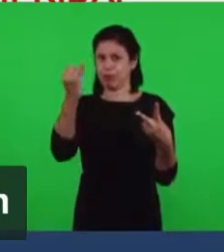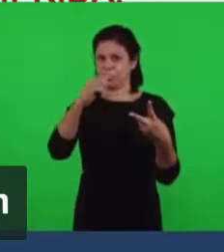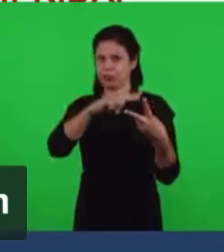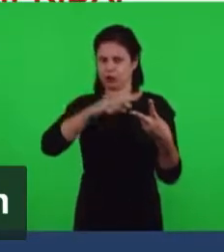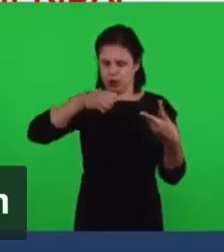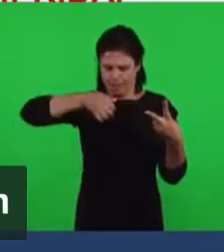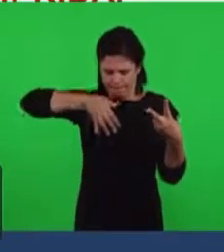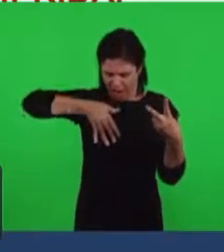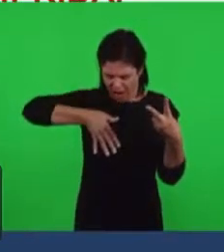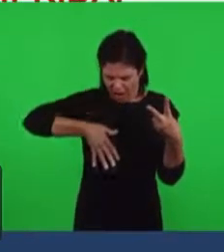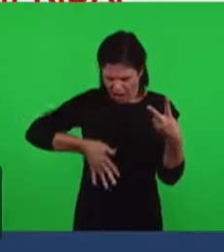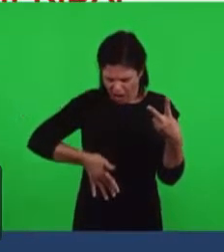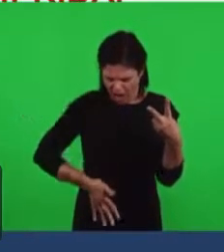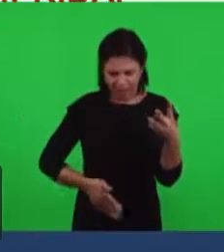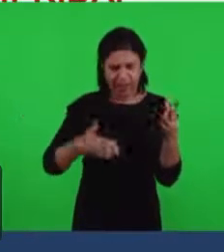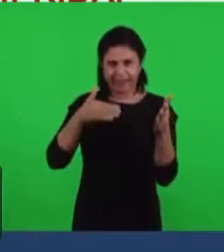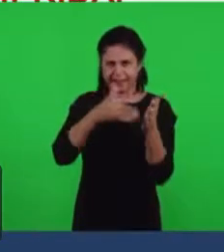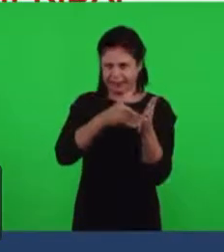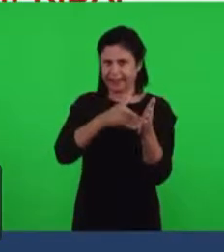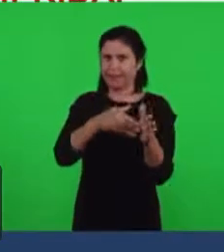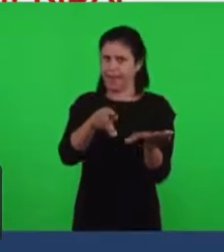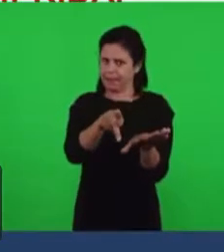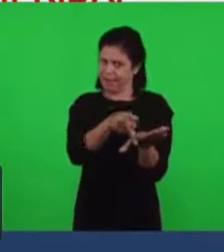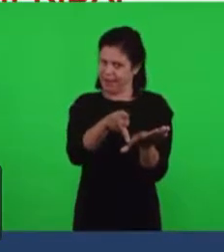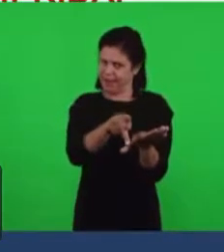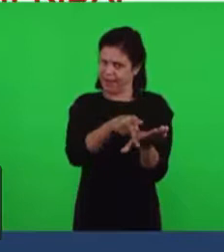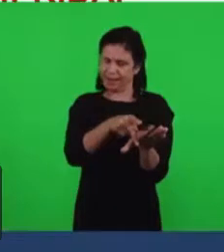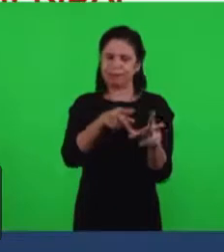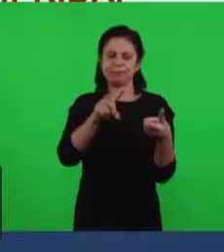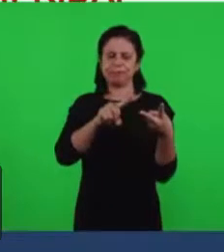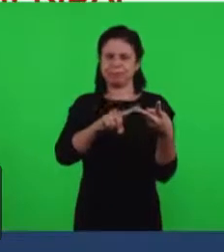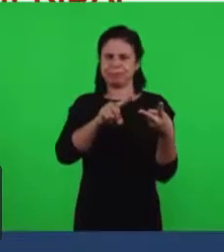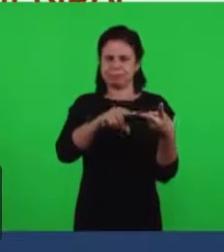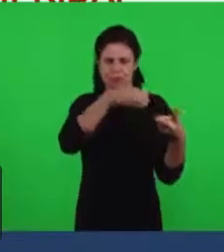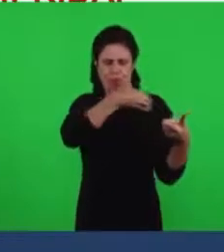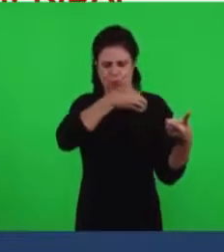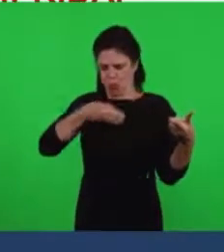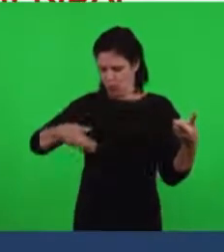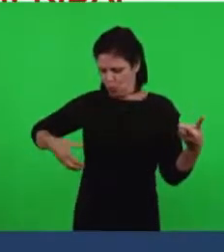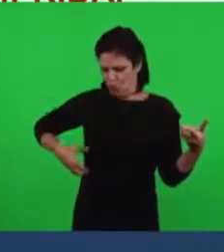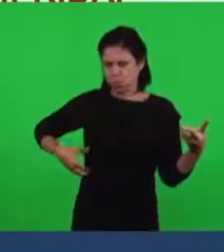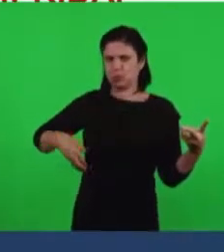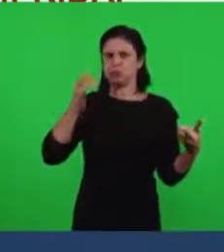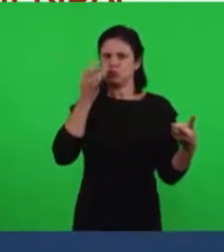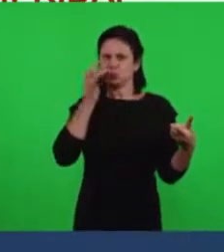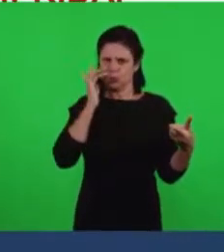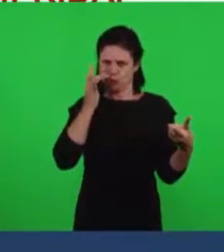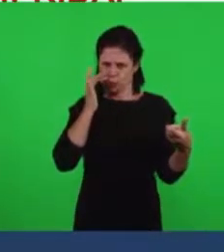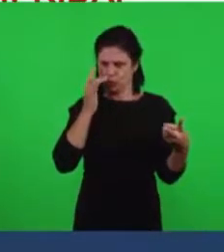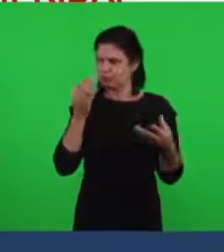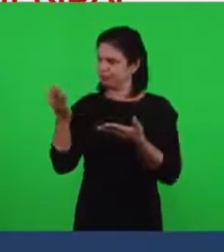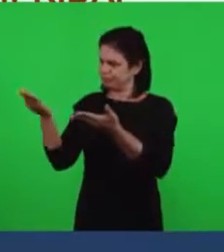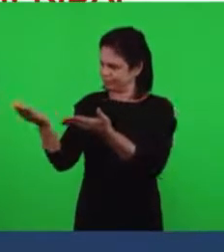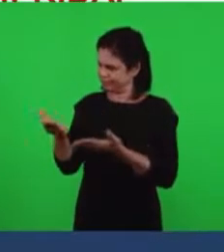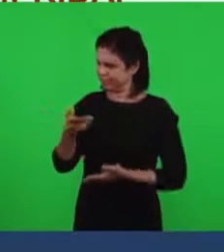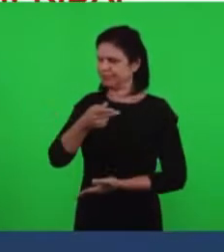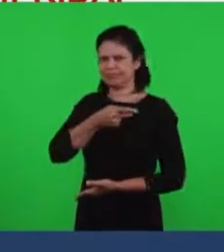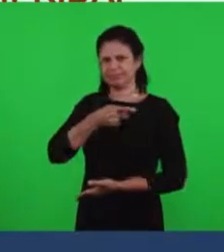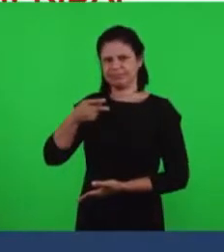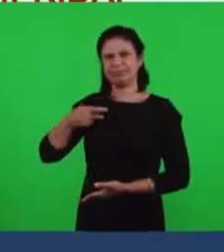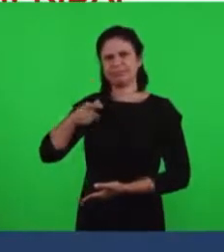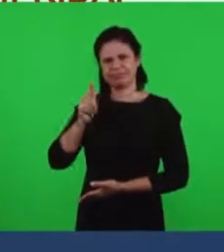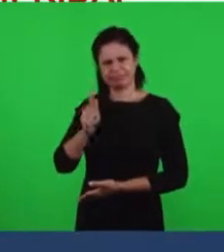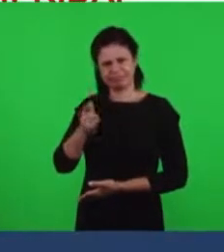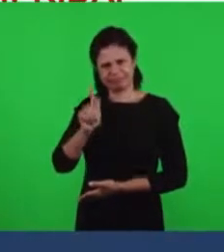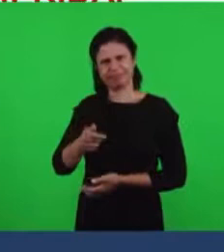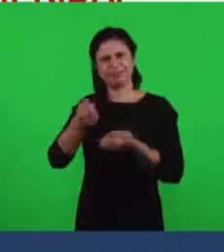dos irmãos o versículo daquilo que joão contentou e agora nós vamos também é ouvir um pequeno comentário relacionado a esses dois aspectos